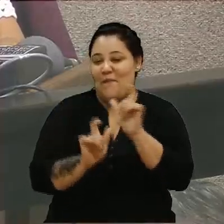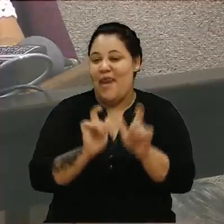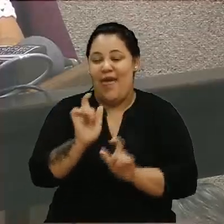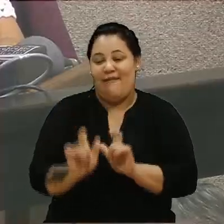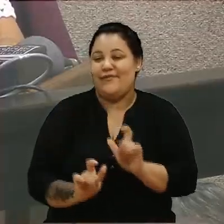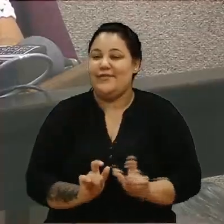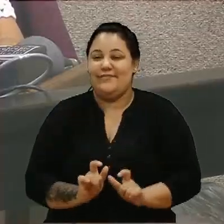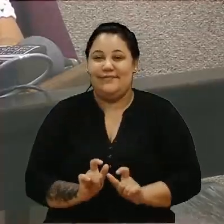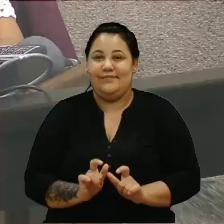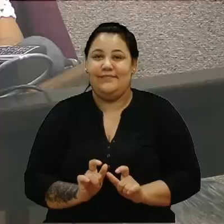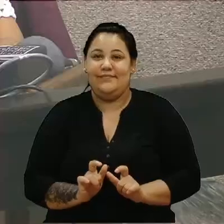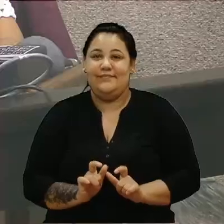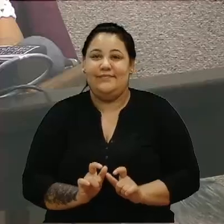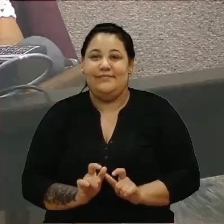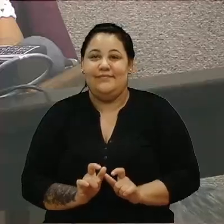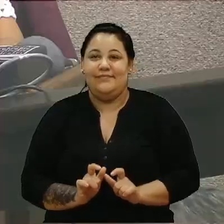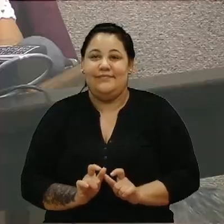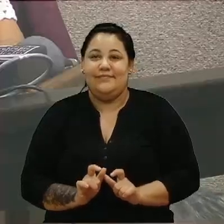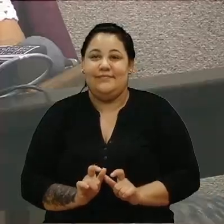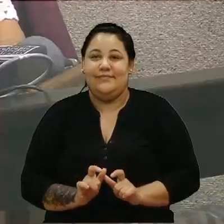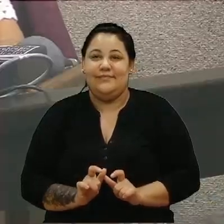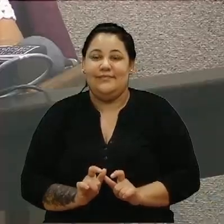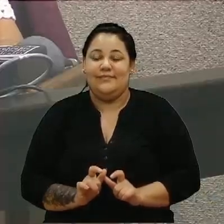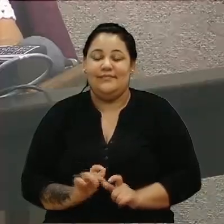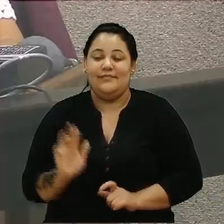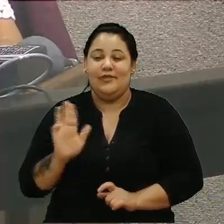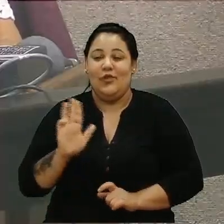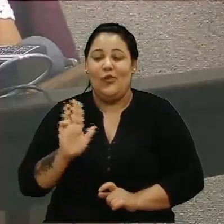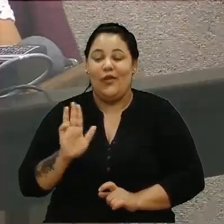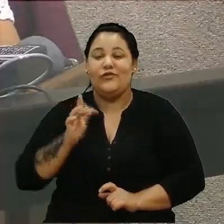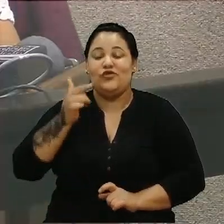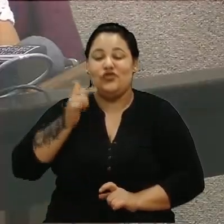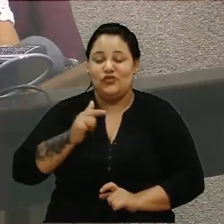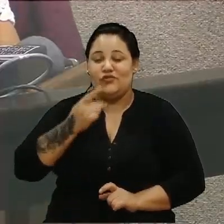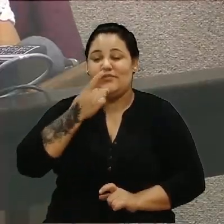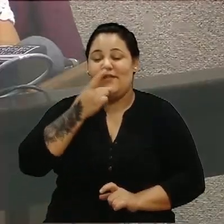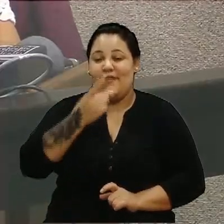dizer mais uma fala do presidente